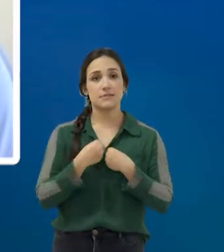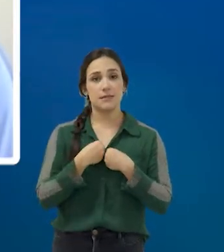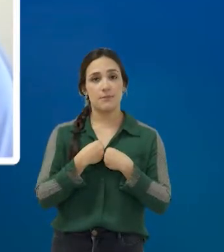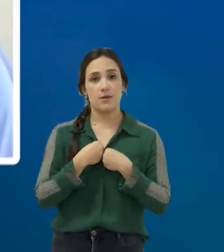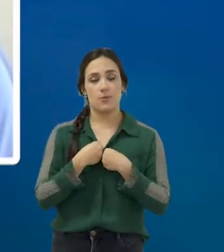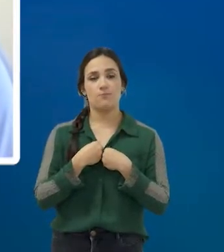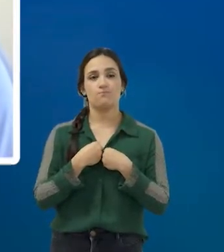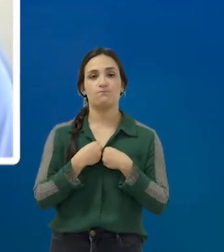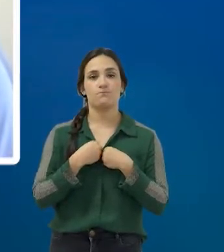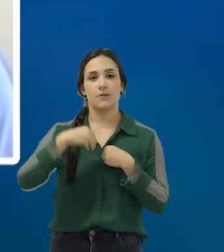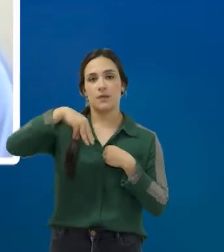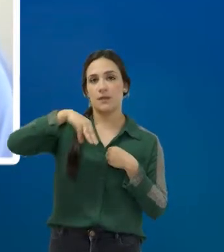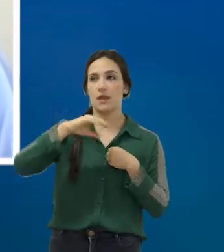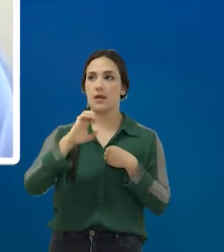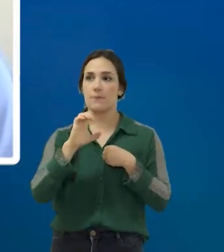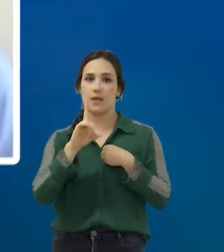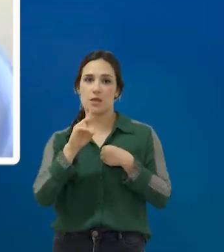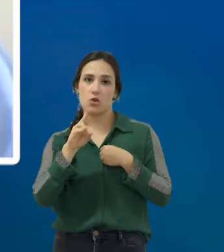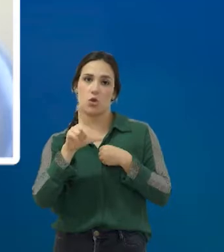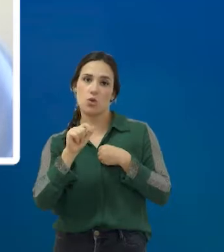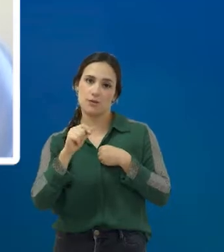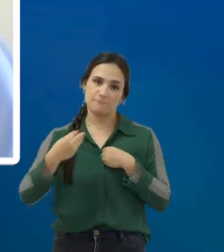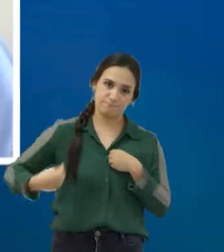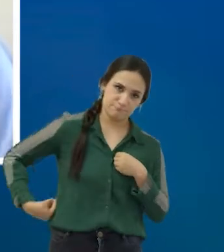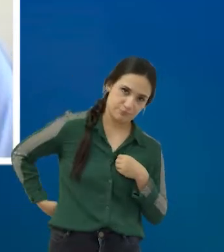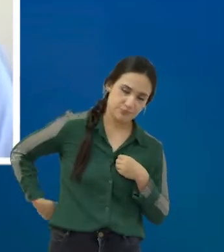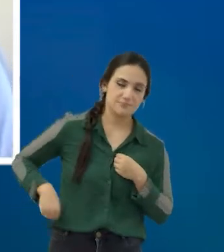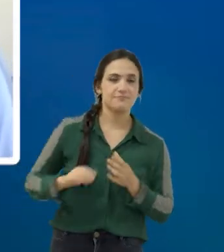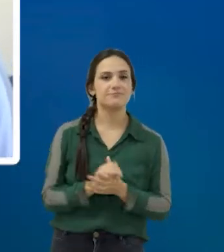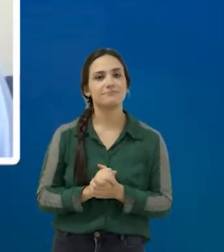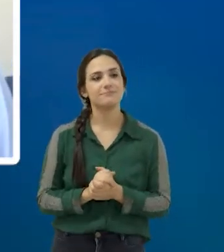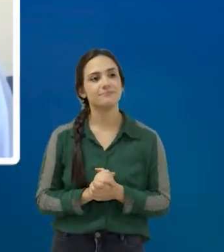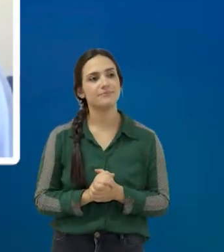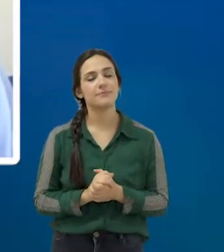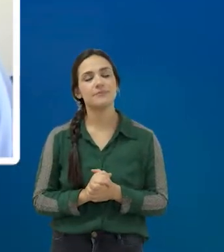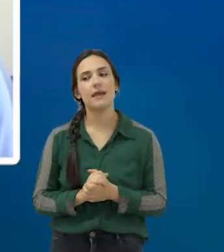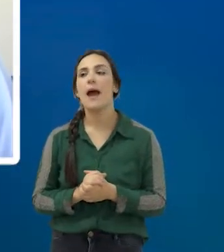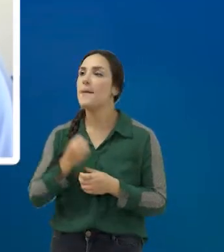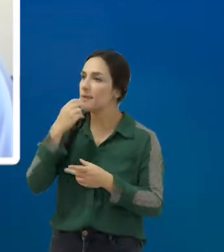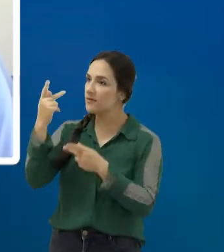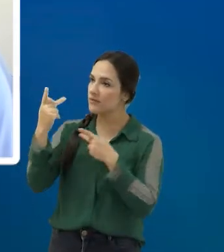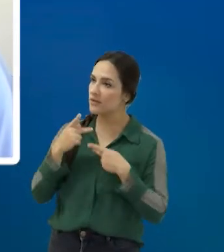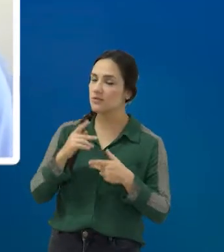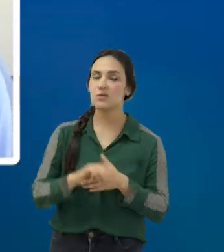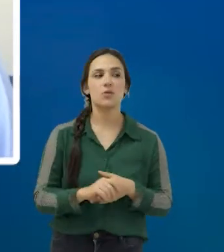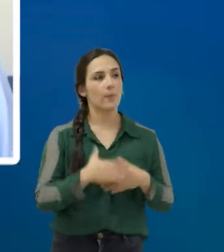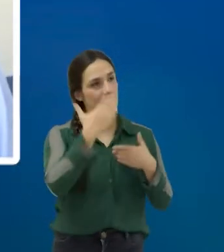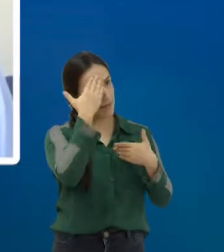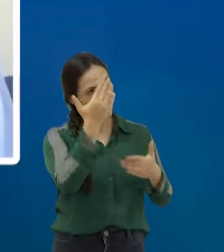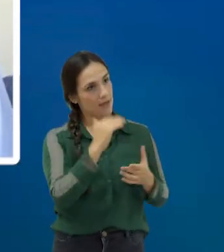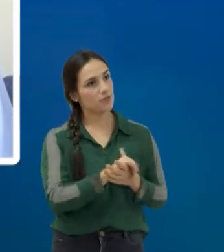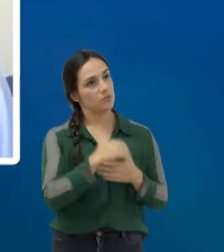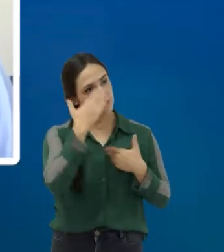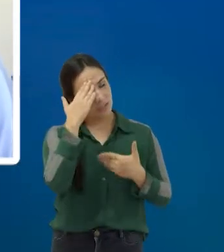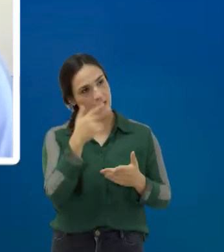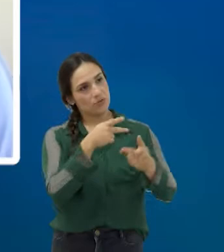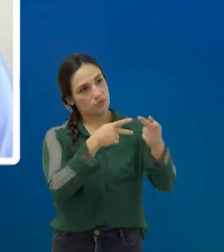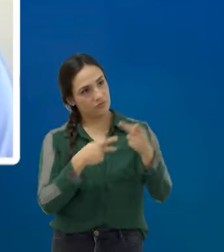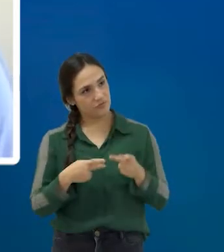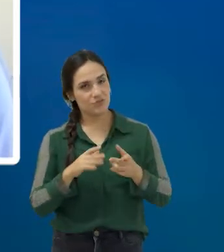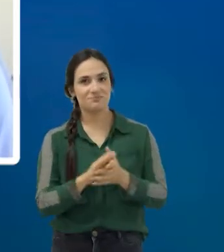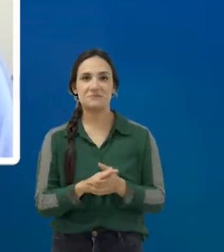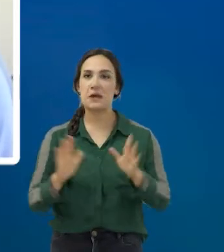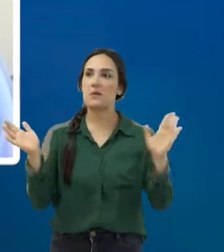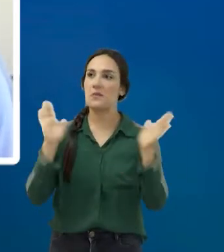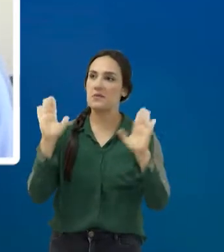medula óssea. Alcindo, seja bem-vindo. Oi, Ana, muito obrigado pelo convite. Um olá